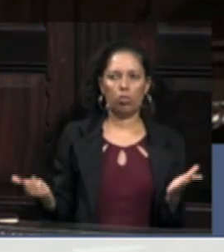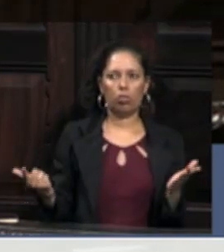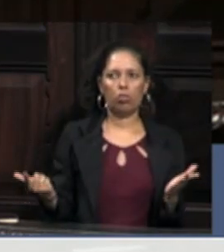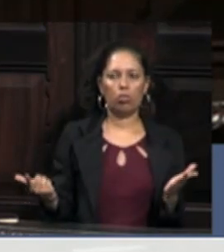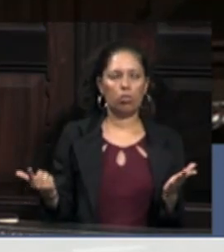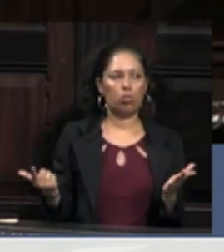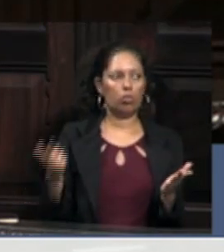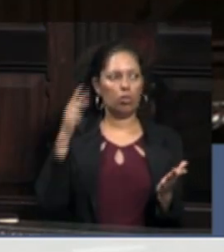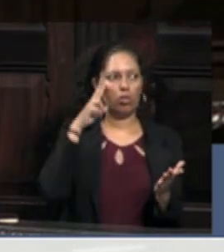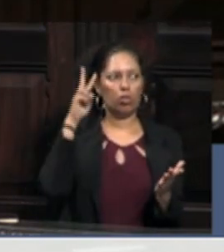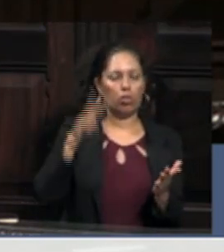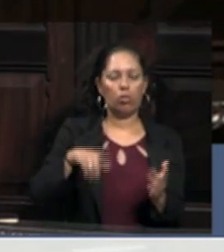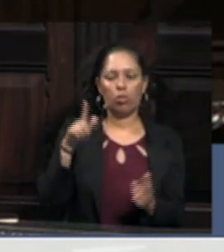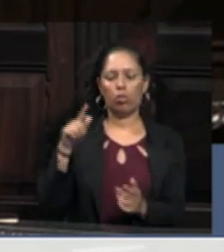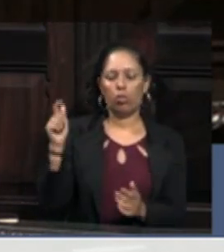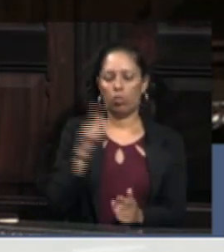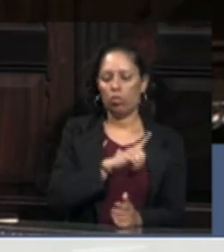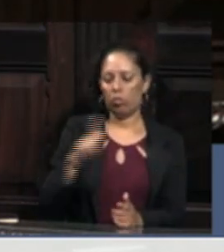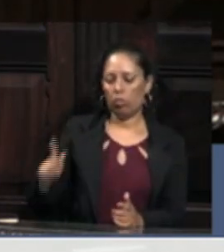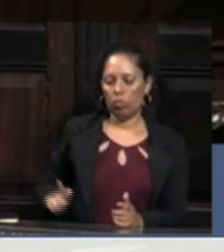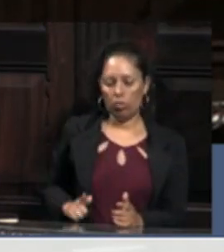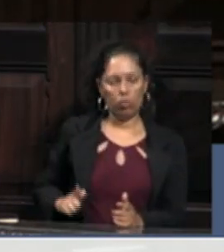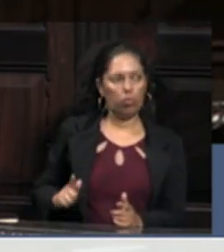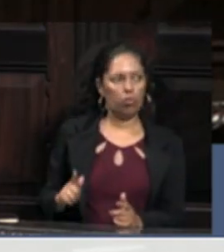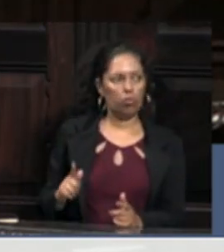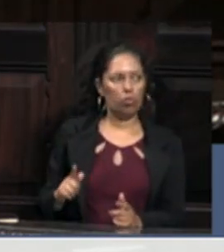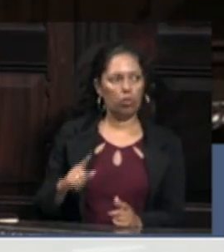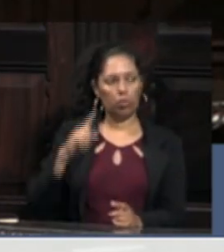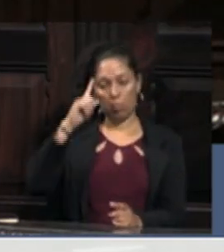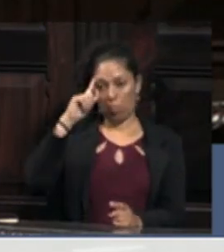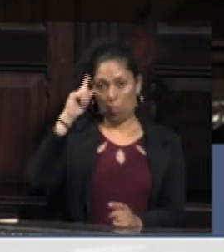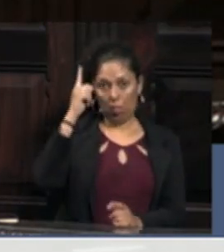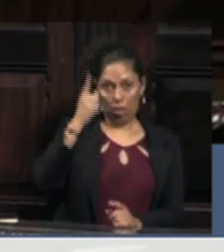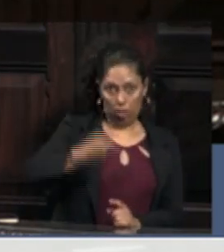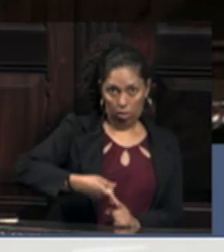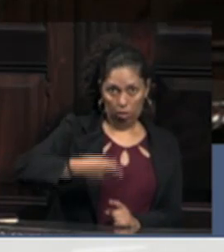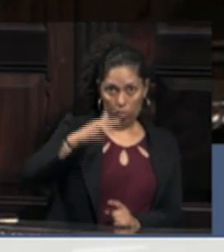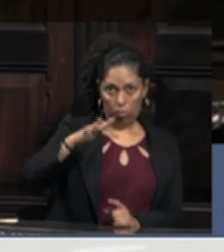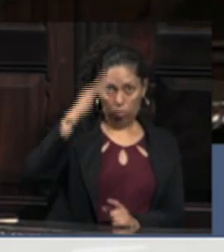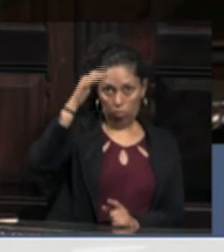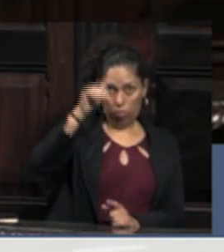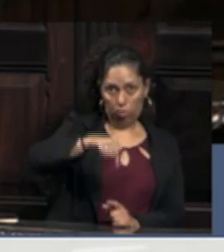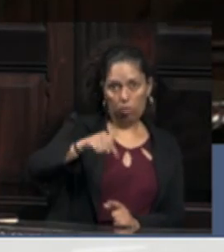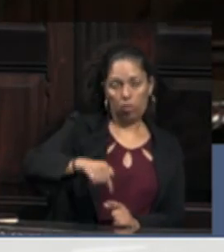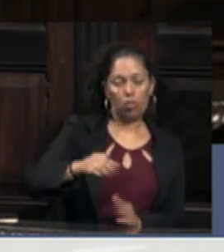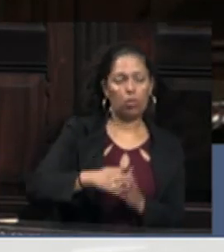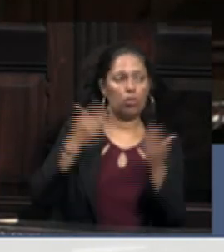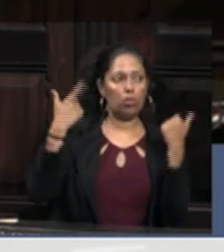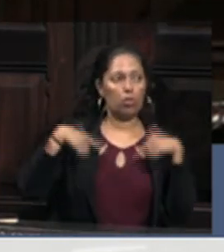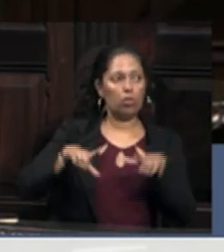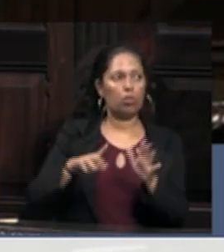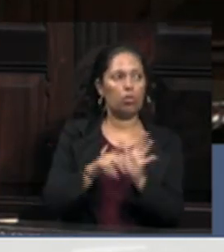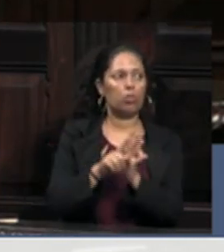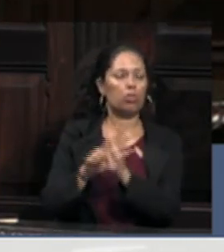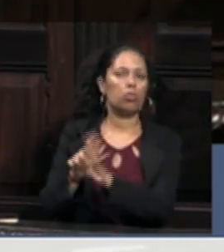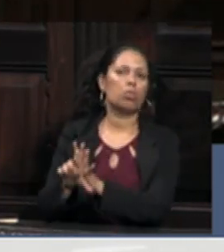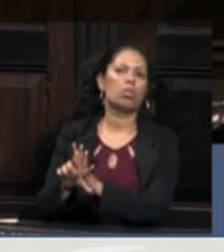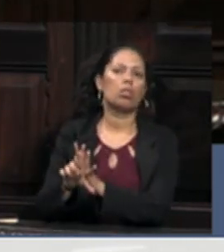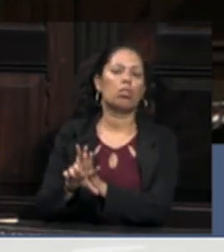o governador do estado ainda mandará para casa um projeto de